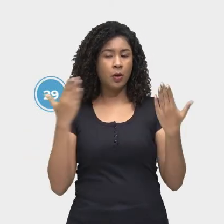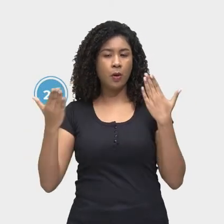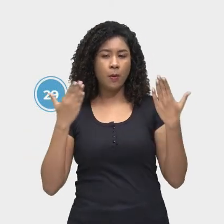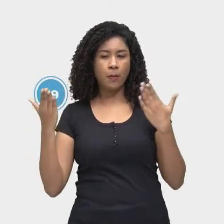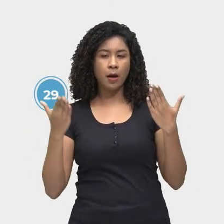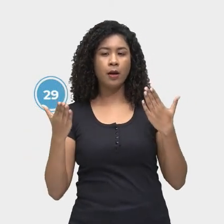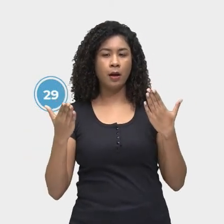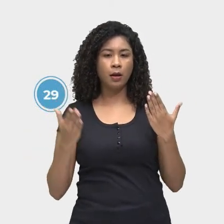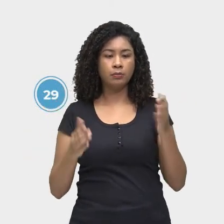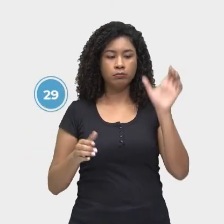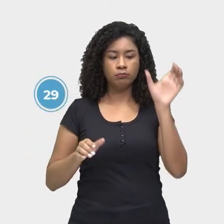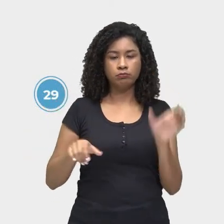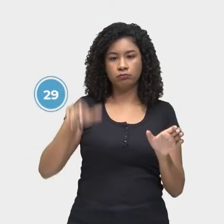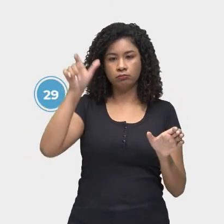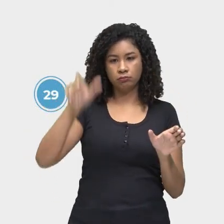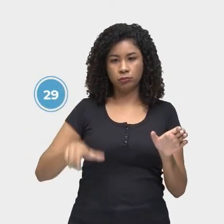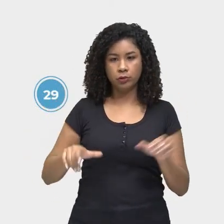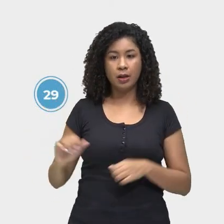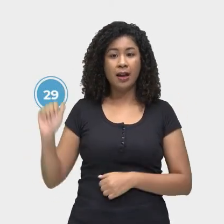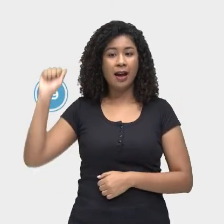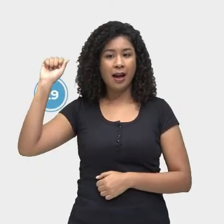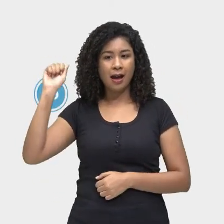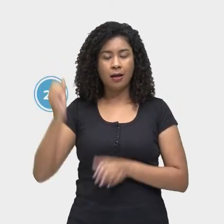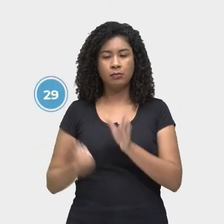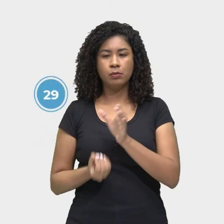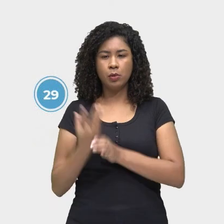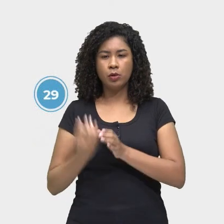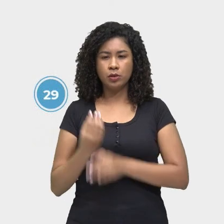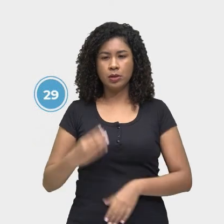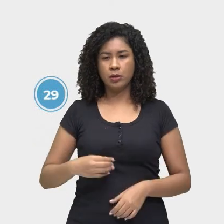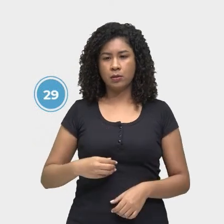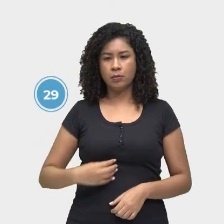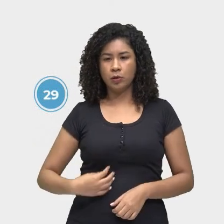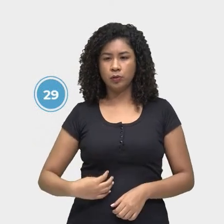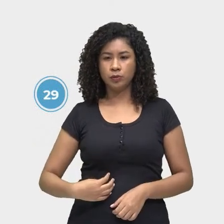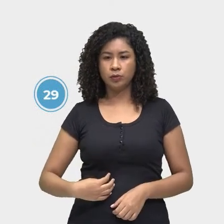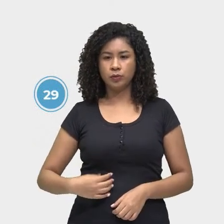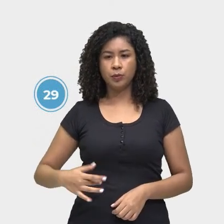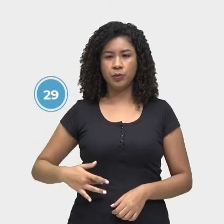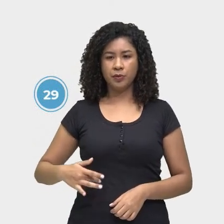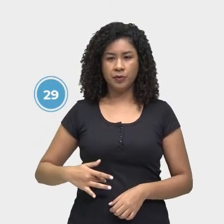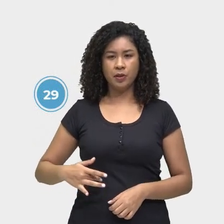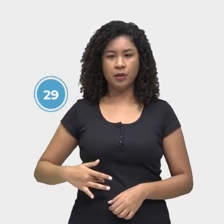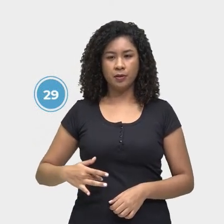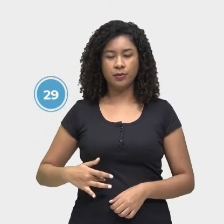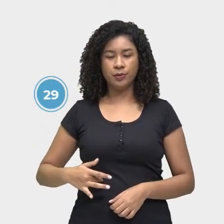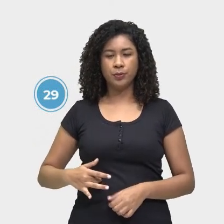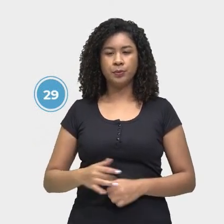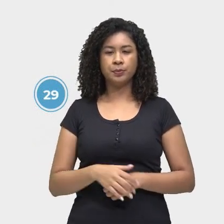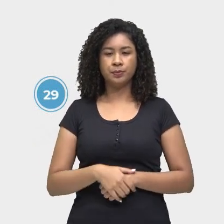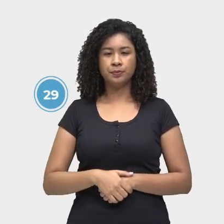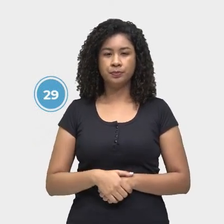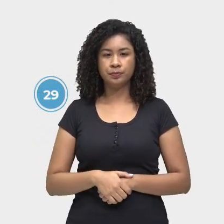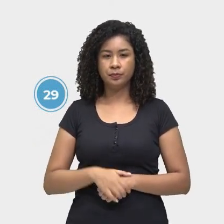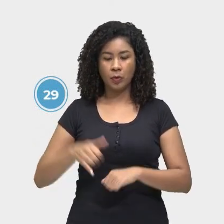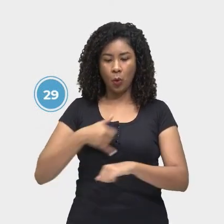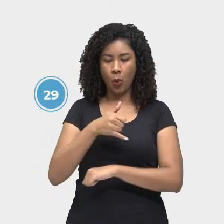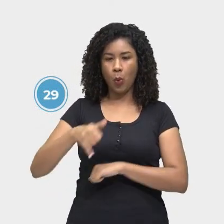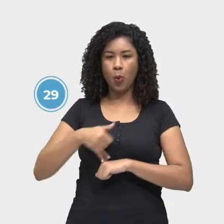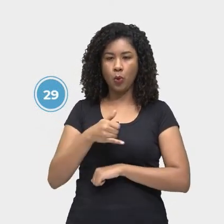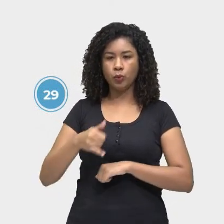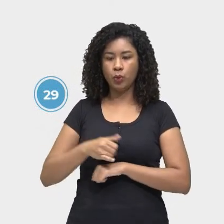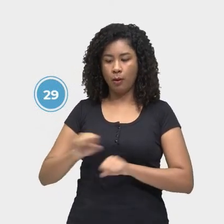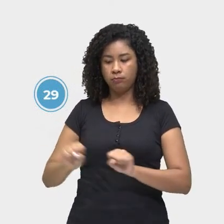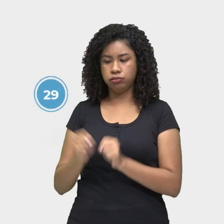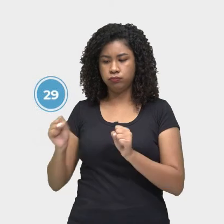Então, letra A é produzida pelo fígado e atua sobre a gordura, né? Como vocês podem